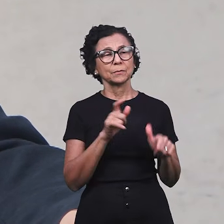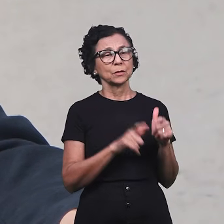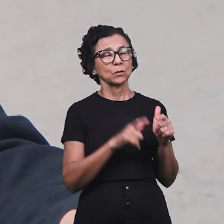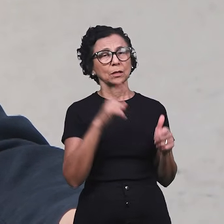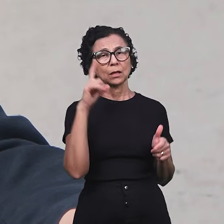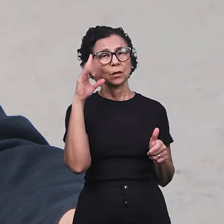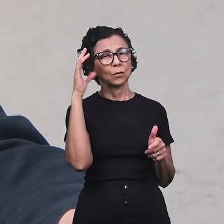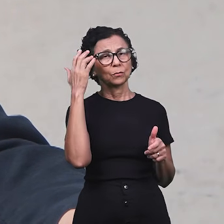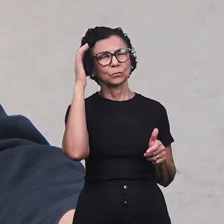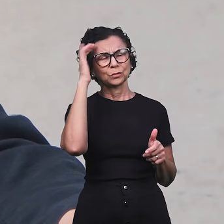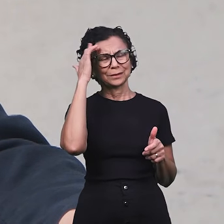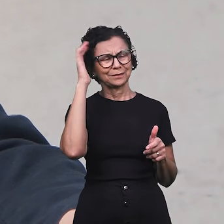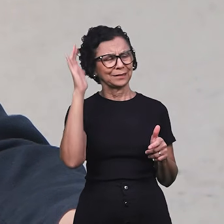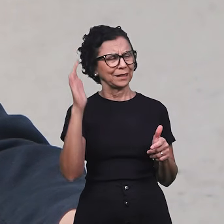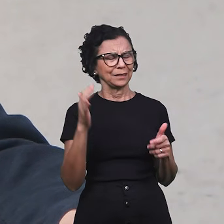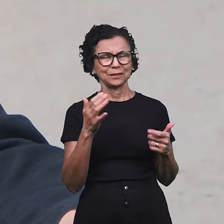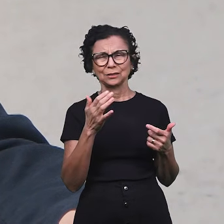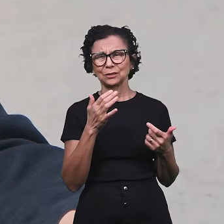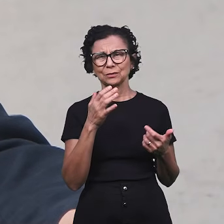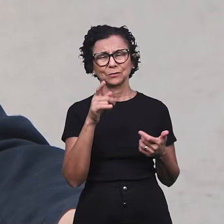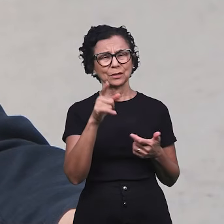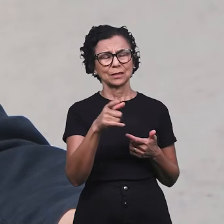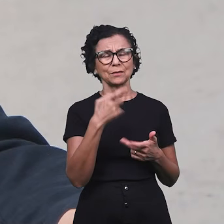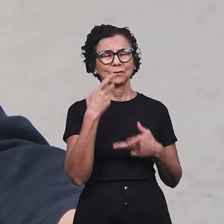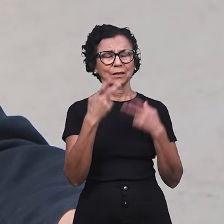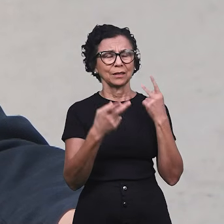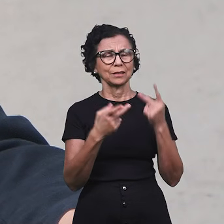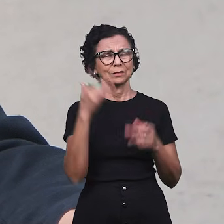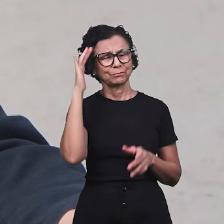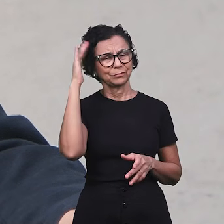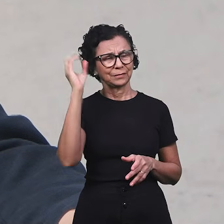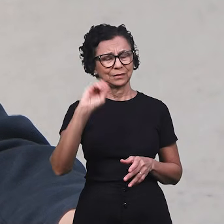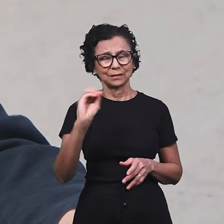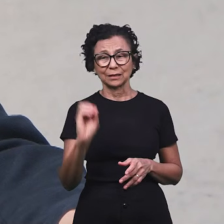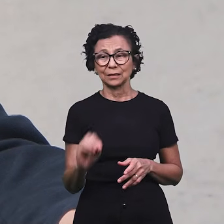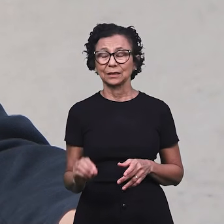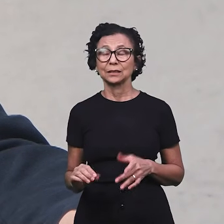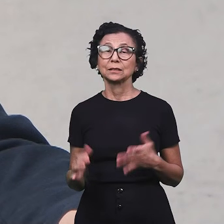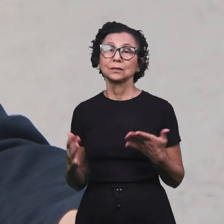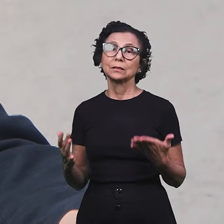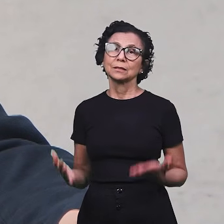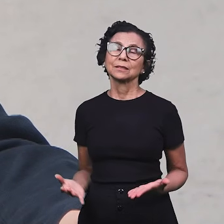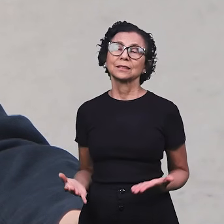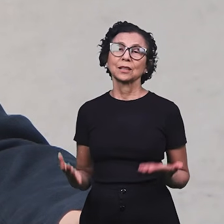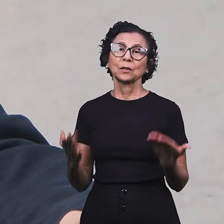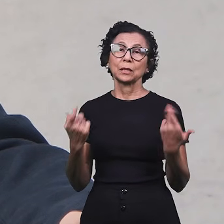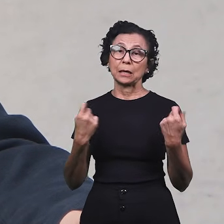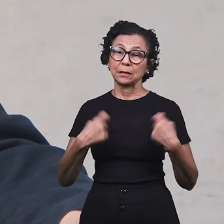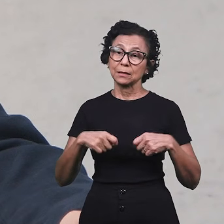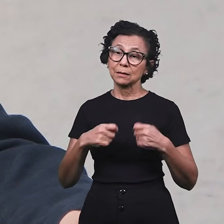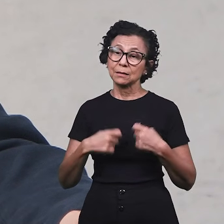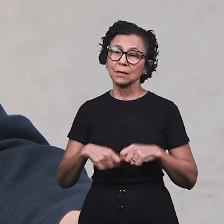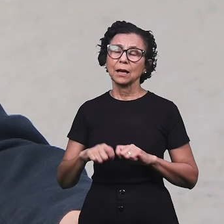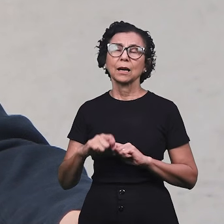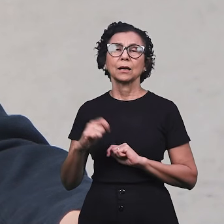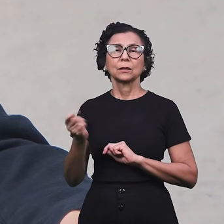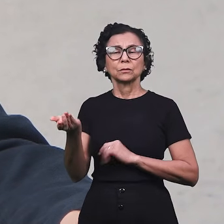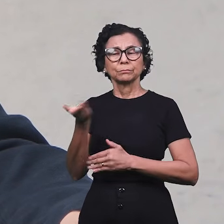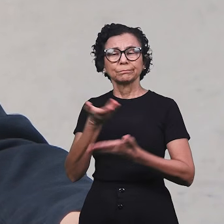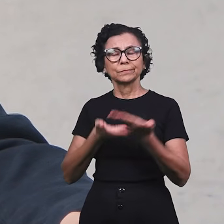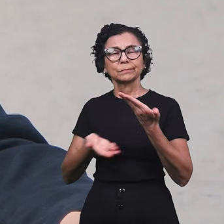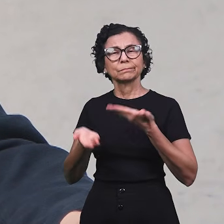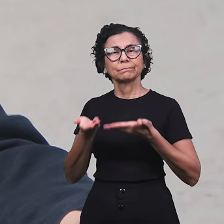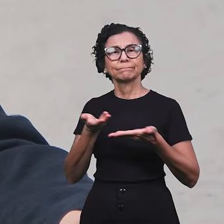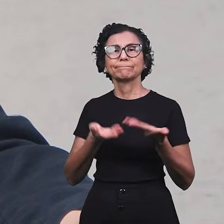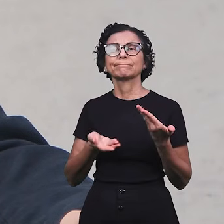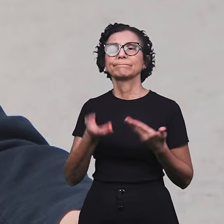compreendidos, de afeto, dos afetos, e o Senhor é o que pode proporcionar e é o